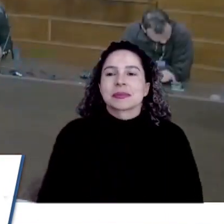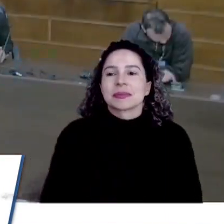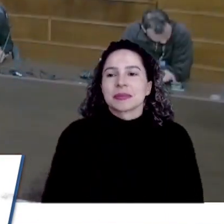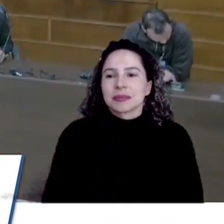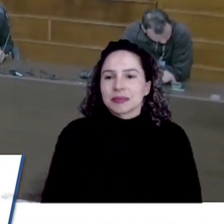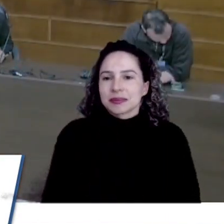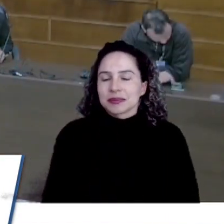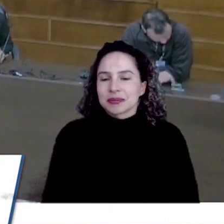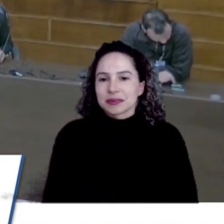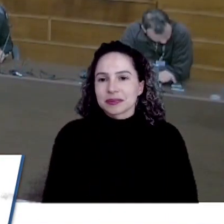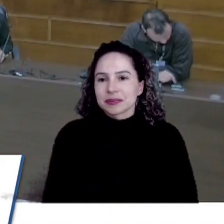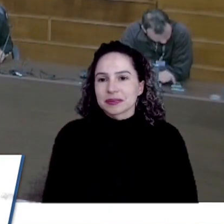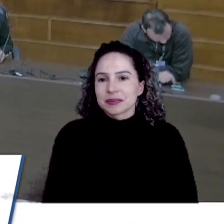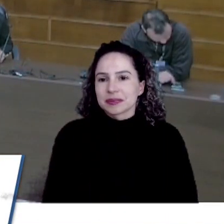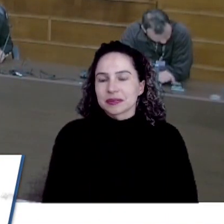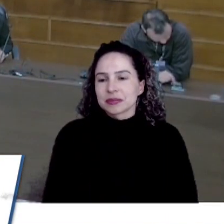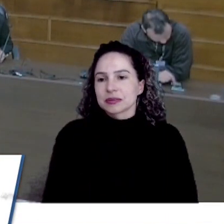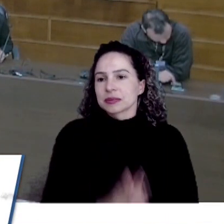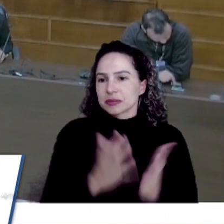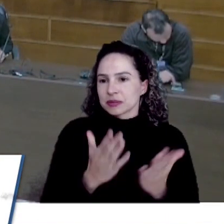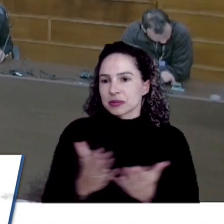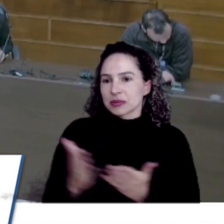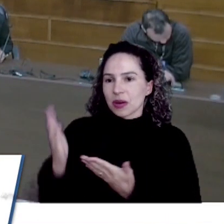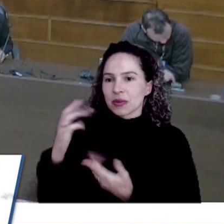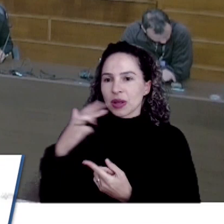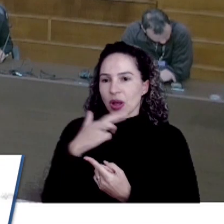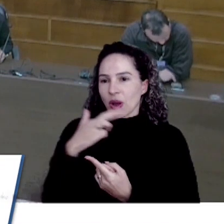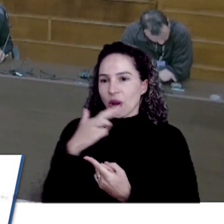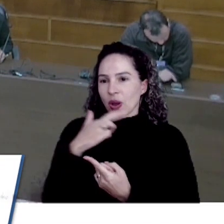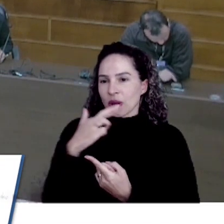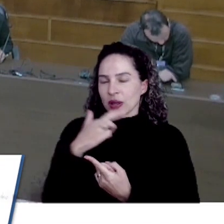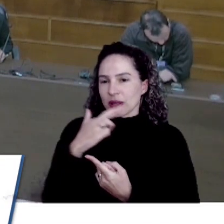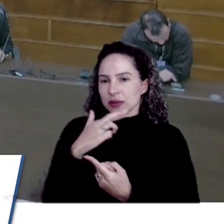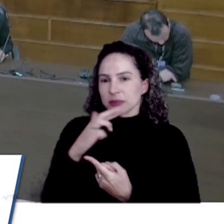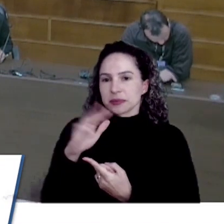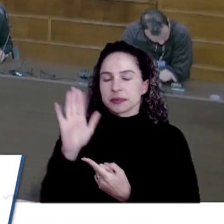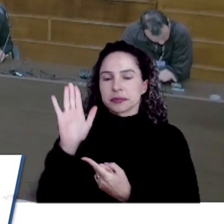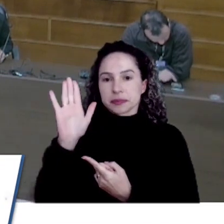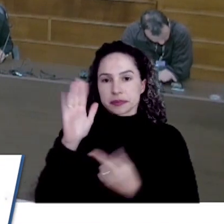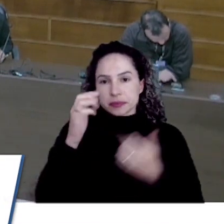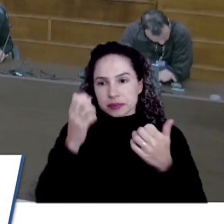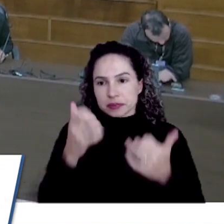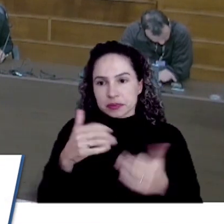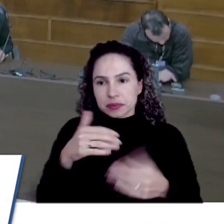Com a palavra, vereador Ronaldo Carvalho. Justificativa de voto, senhor presidente.